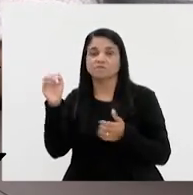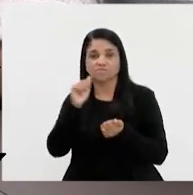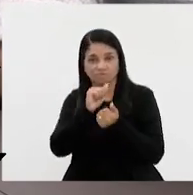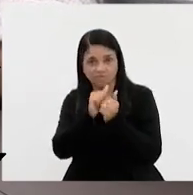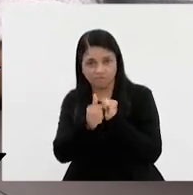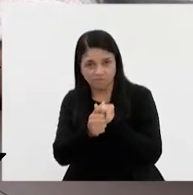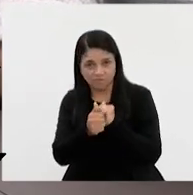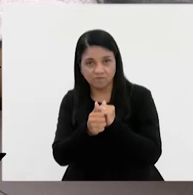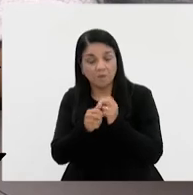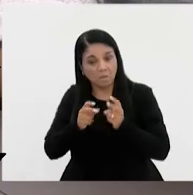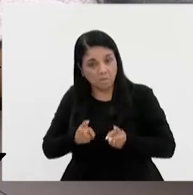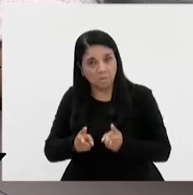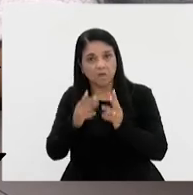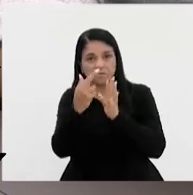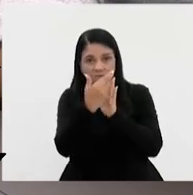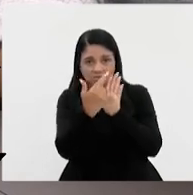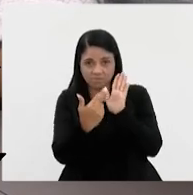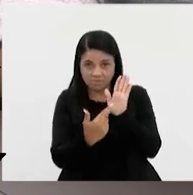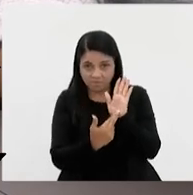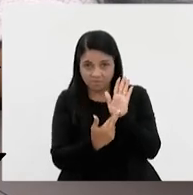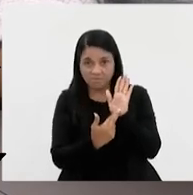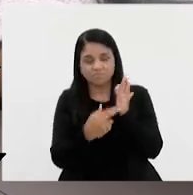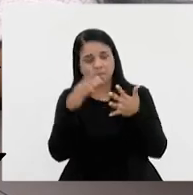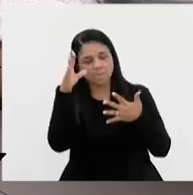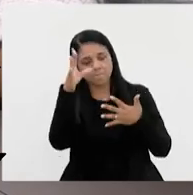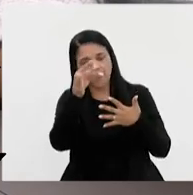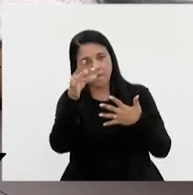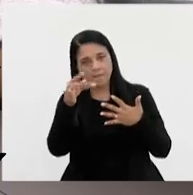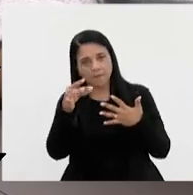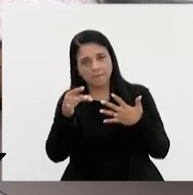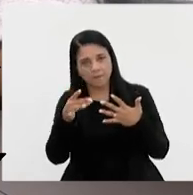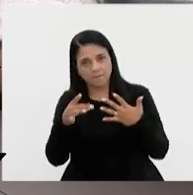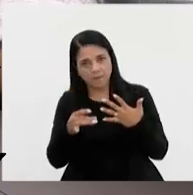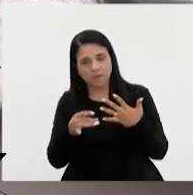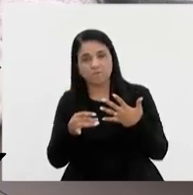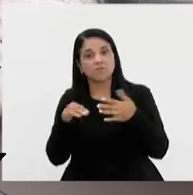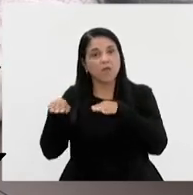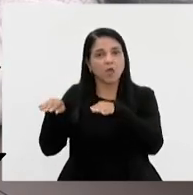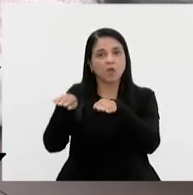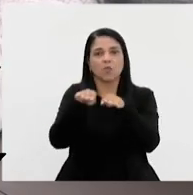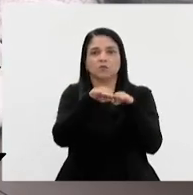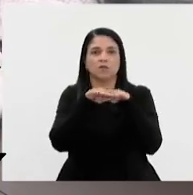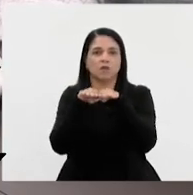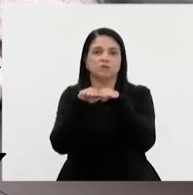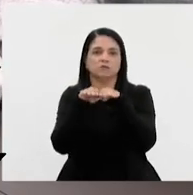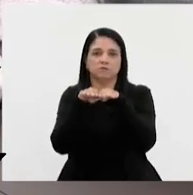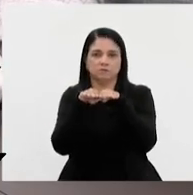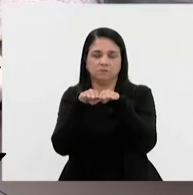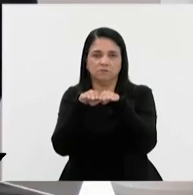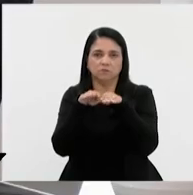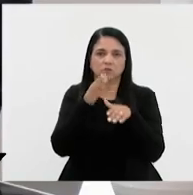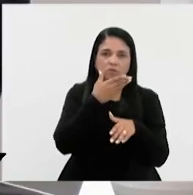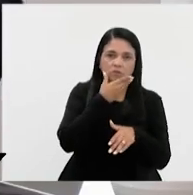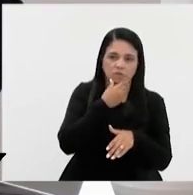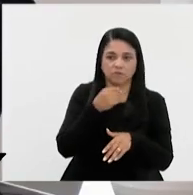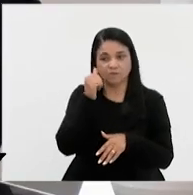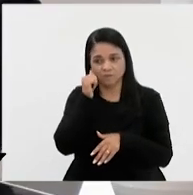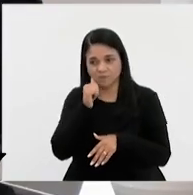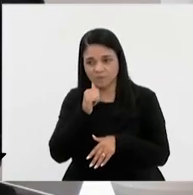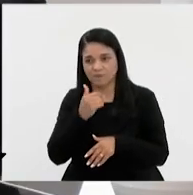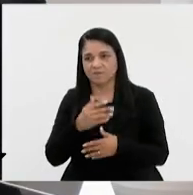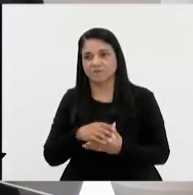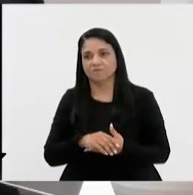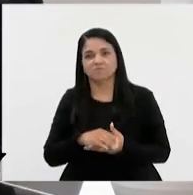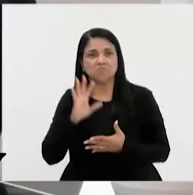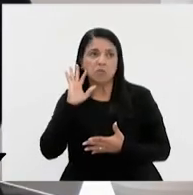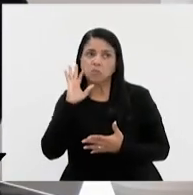essa mesma questão critérios específicos, etc., visando a igualdade. Pode, assim, mas não